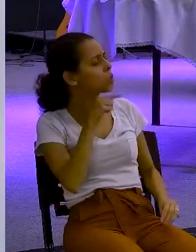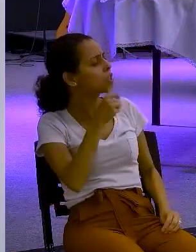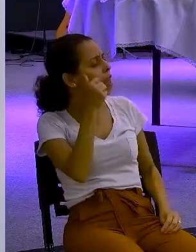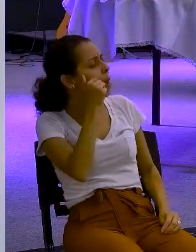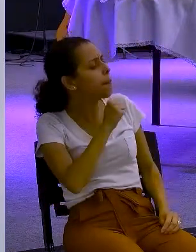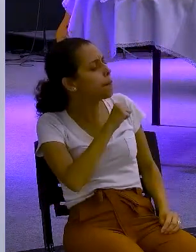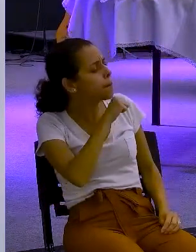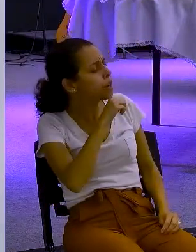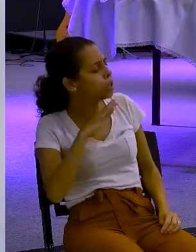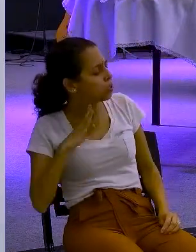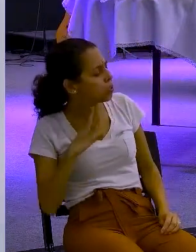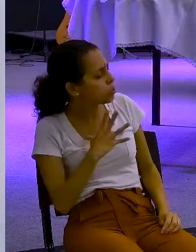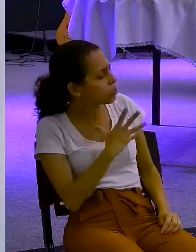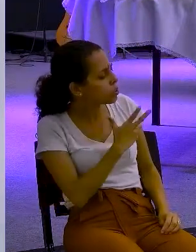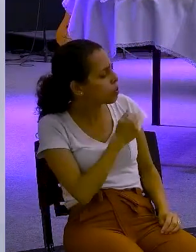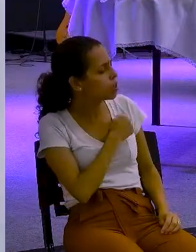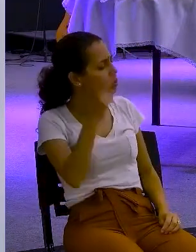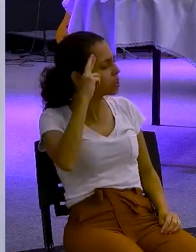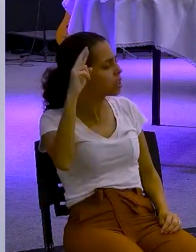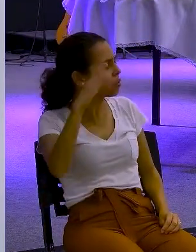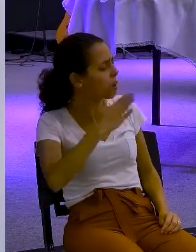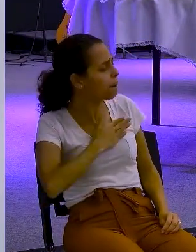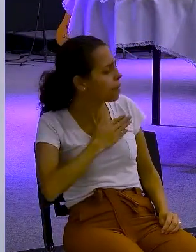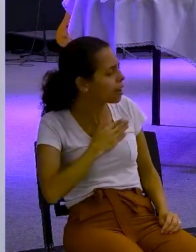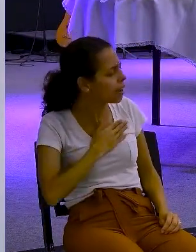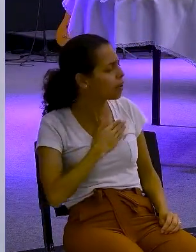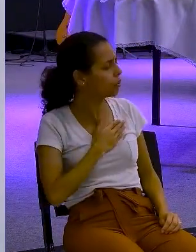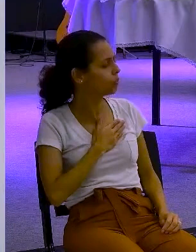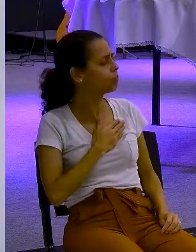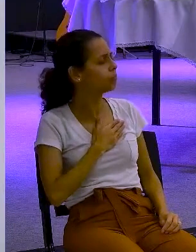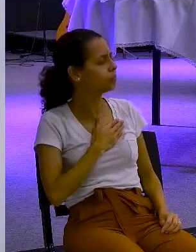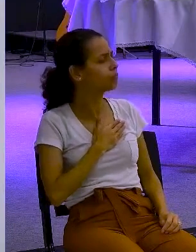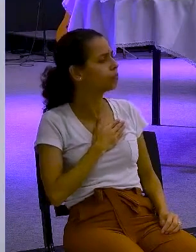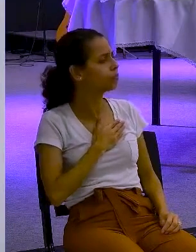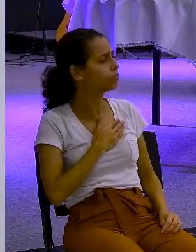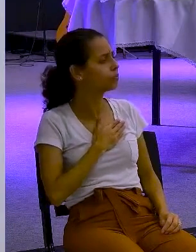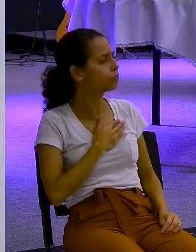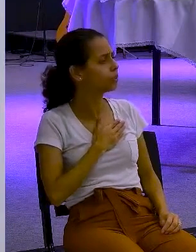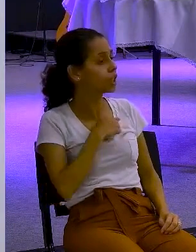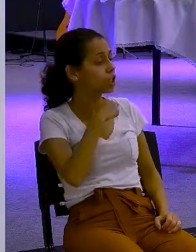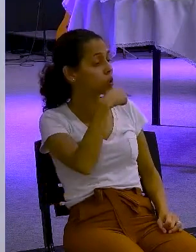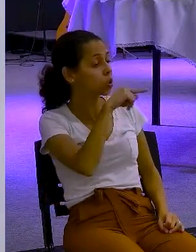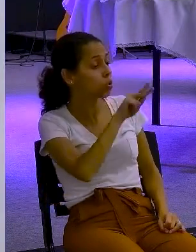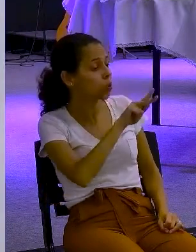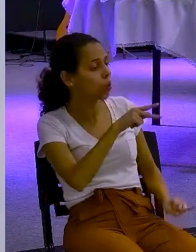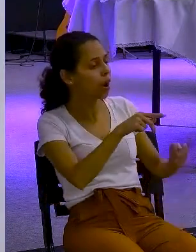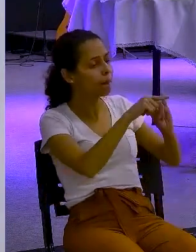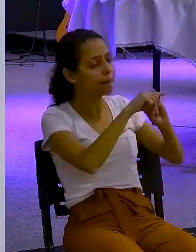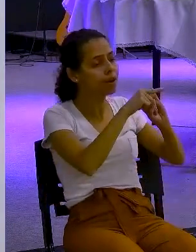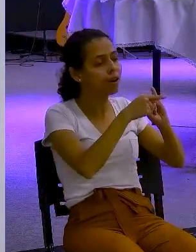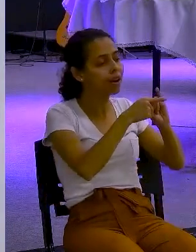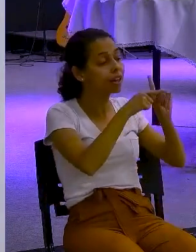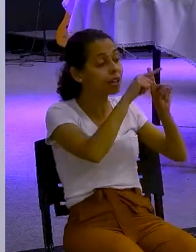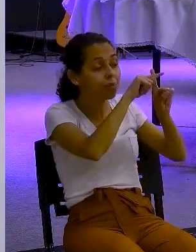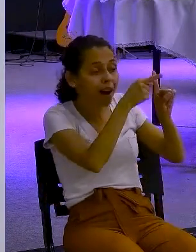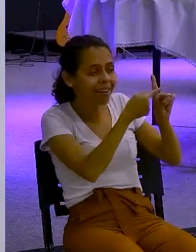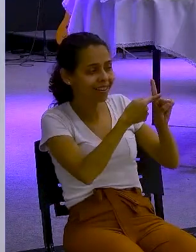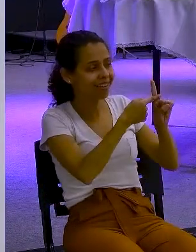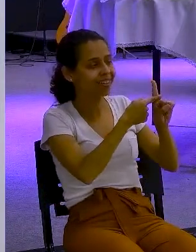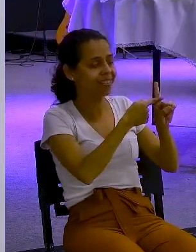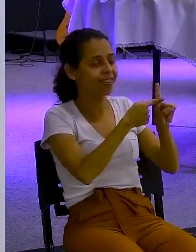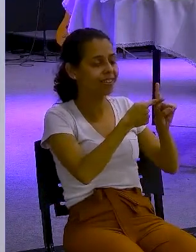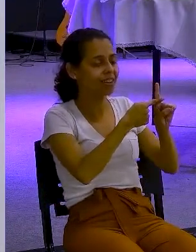Adonai, o Salvador. Está no seu ventre a redenção de Israel. Está no seu